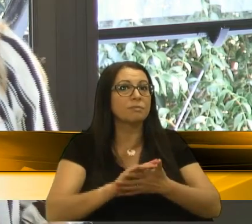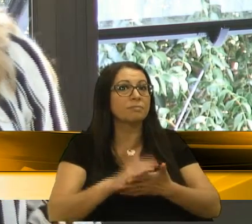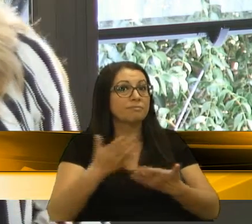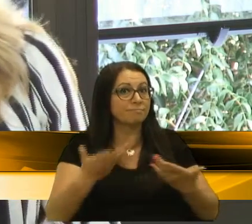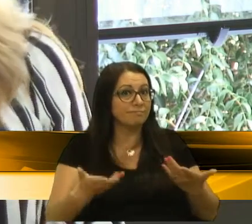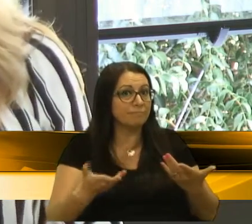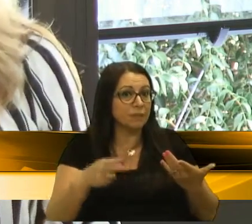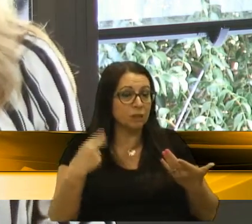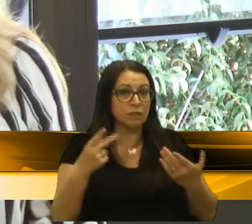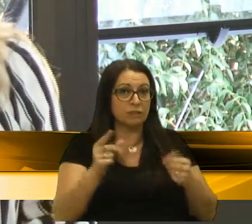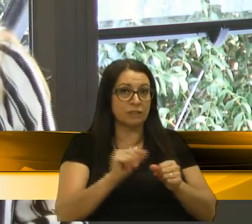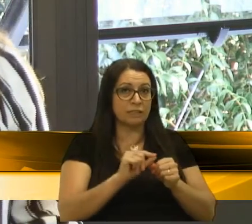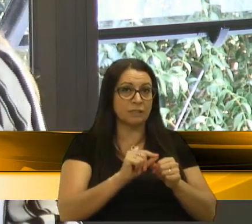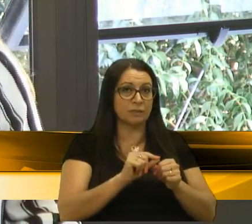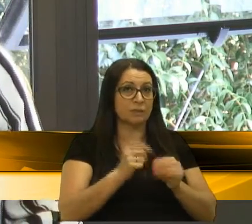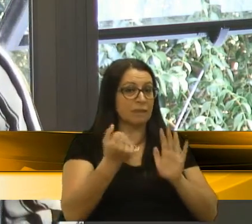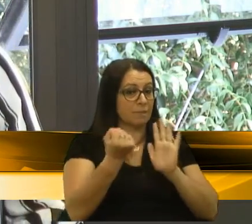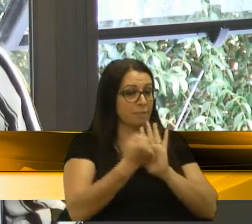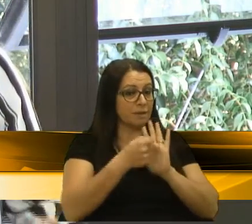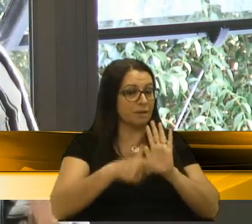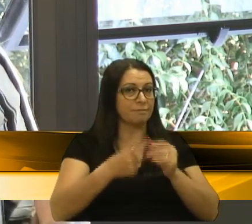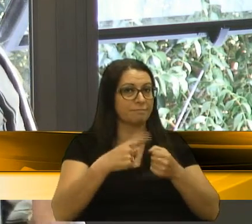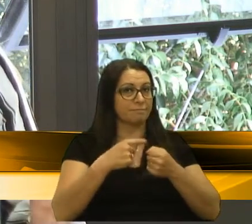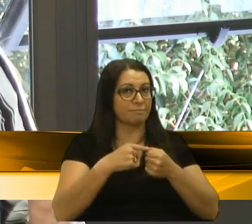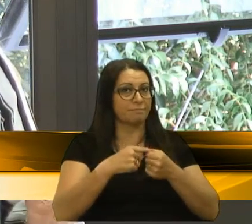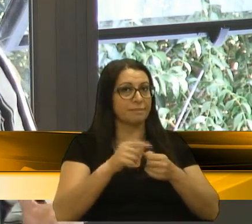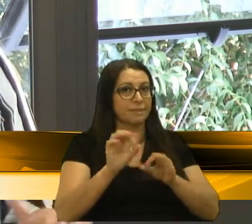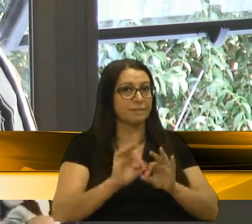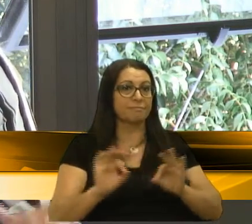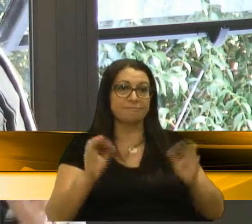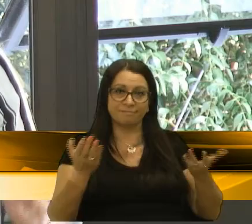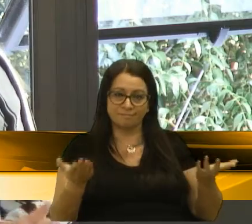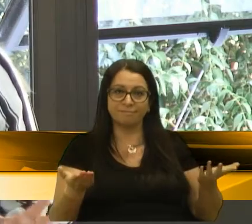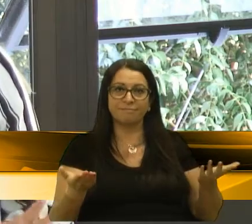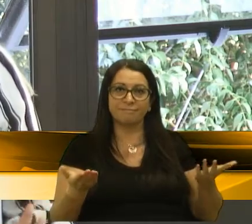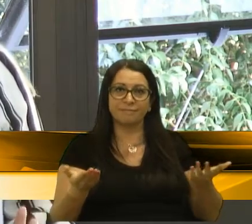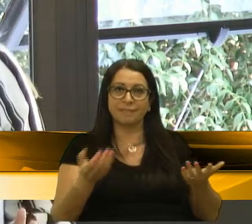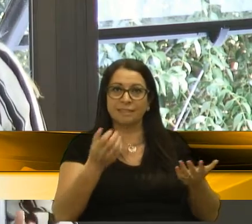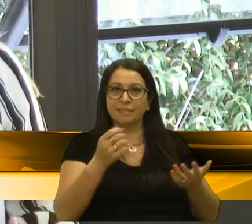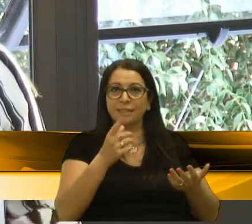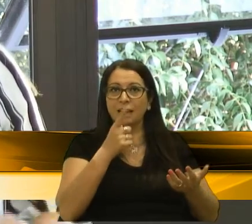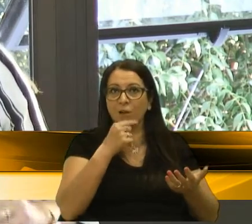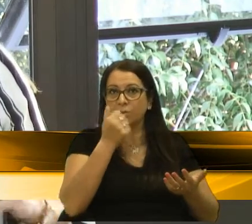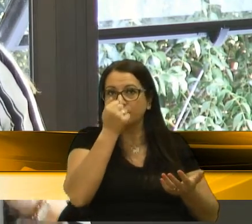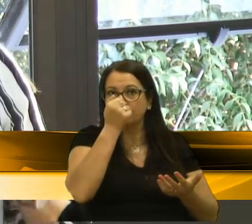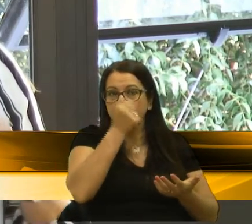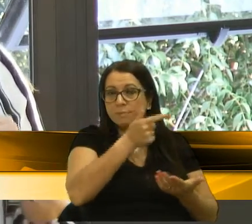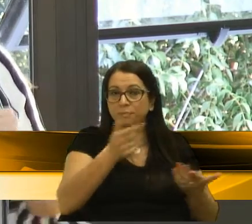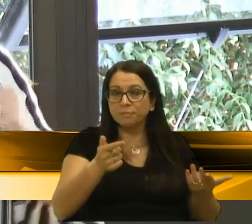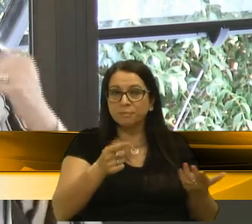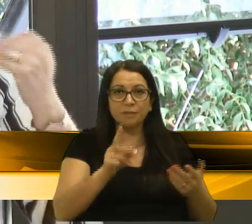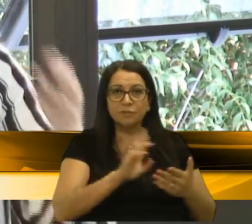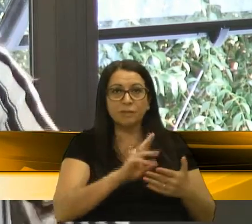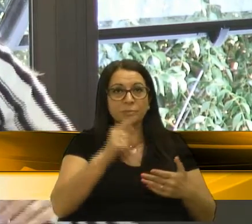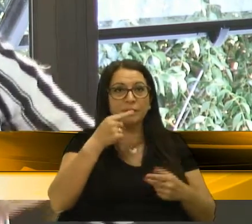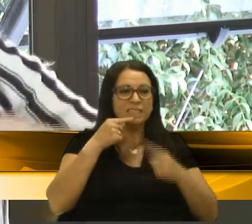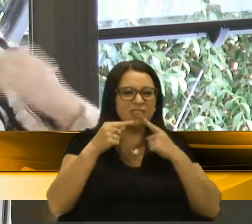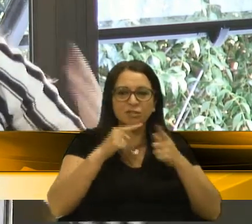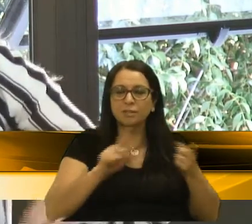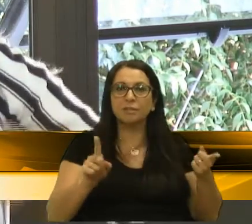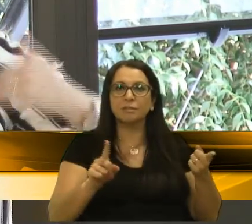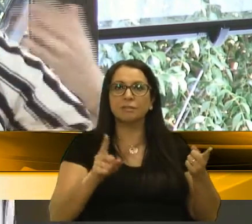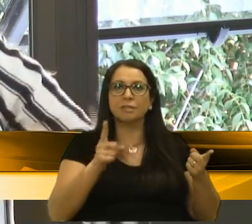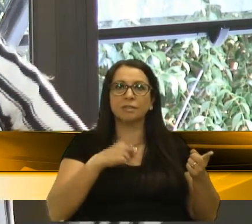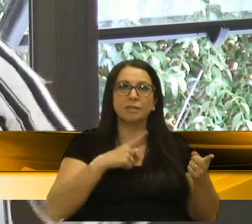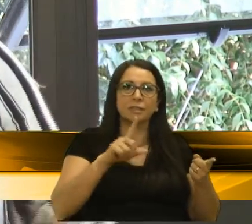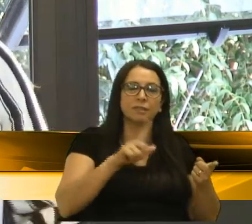se nós ficarmos com esse legado na cidade, e é tão simples, né? É sabão e água. Então, não fiquemos criticando se tem ou